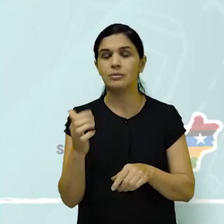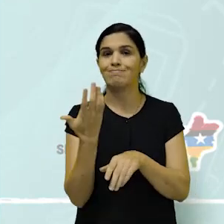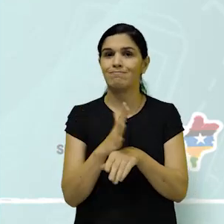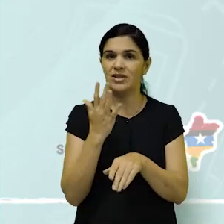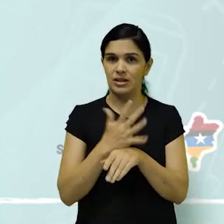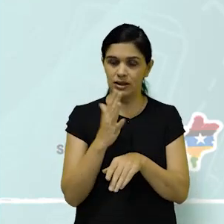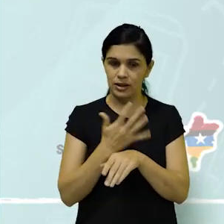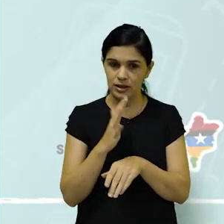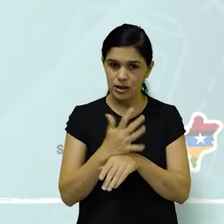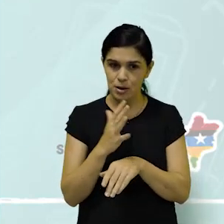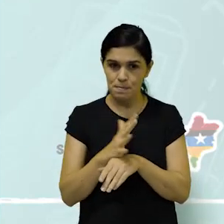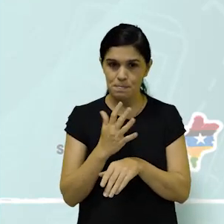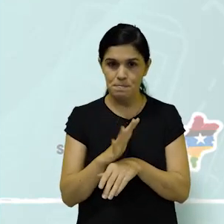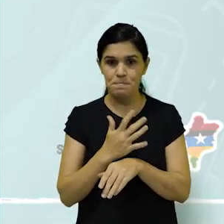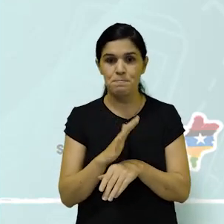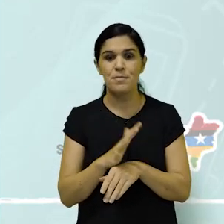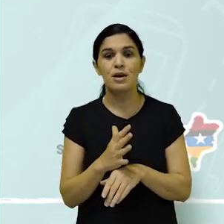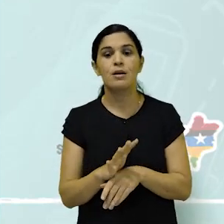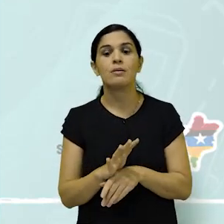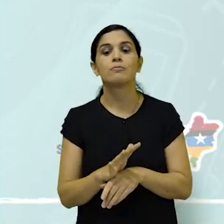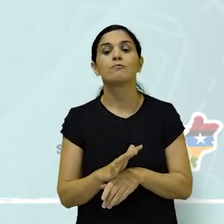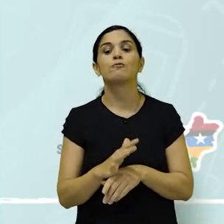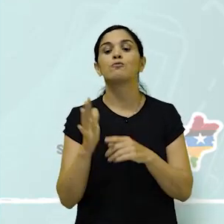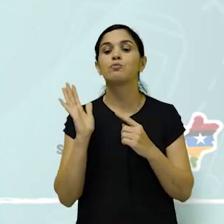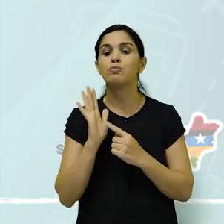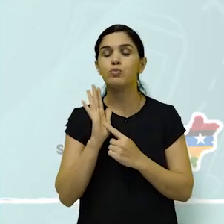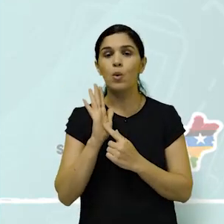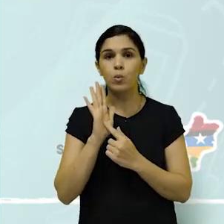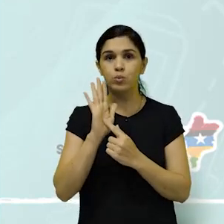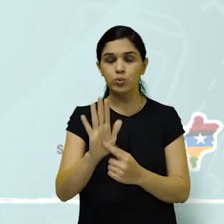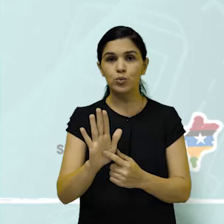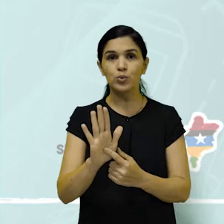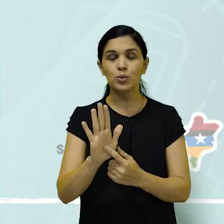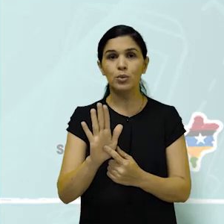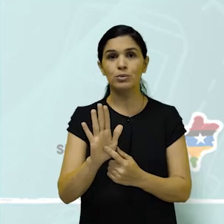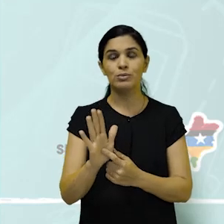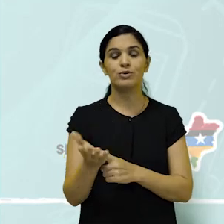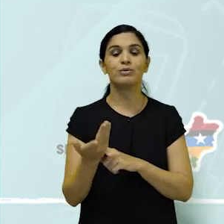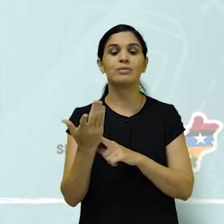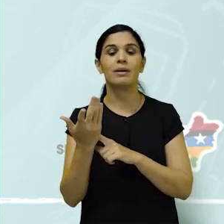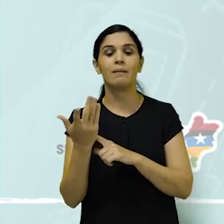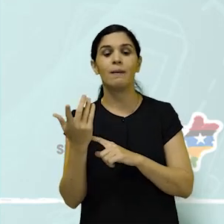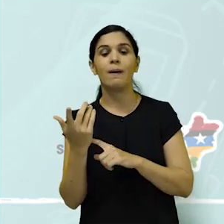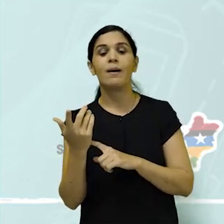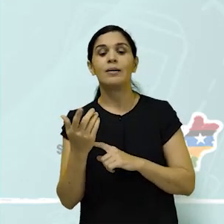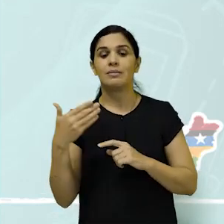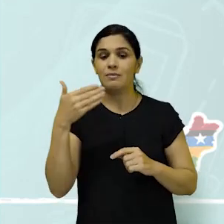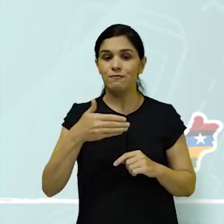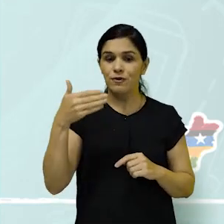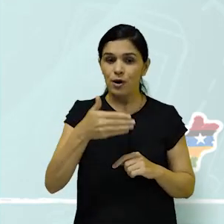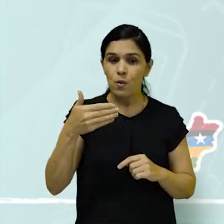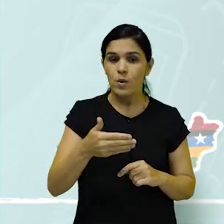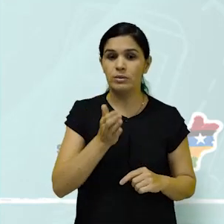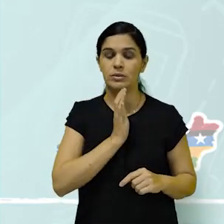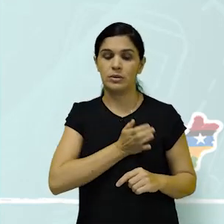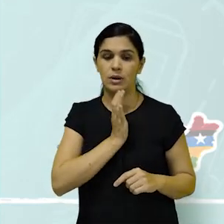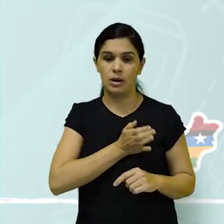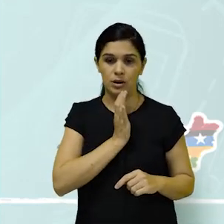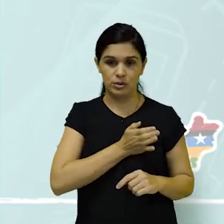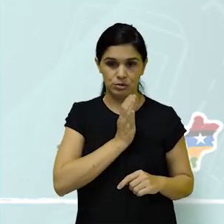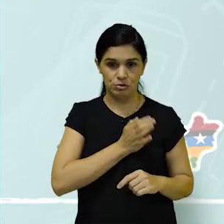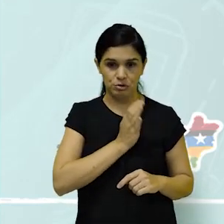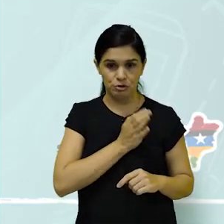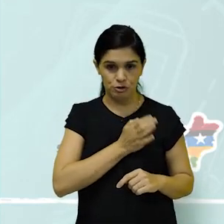inferior da frequência cardíaca que você deverá manter durante o exercício. Essa faixa de intensidade é definida pela existência de um